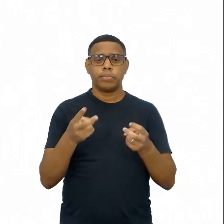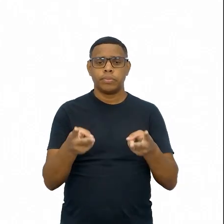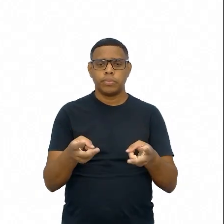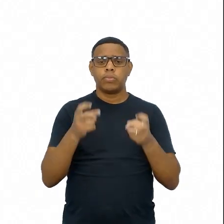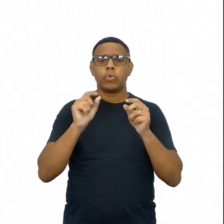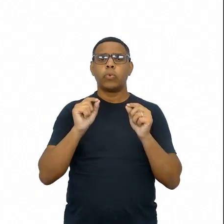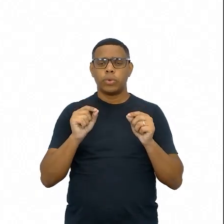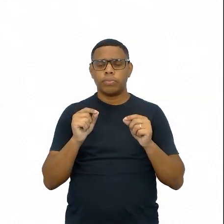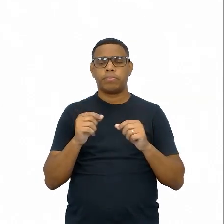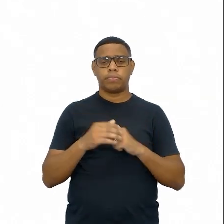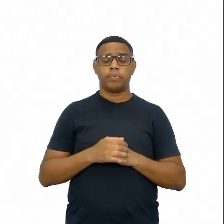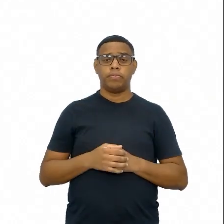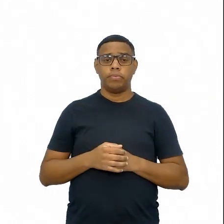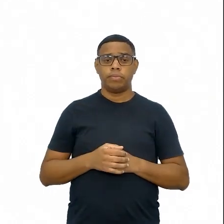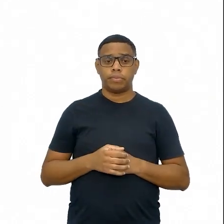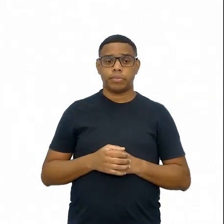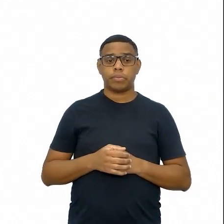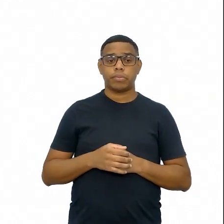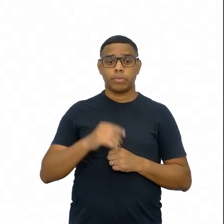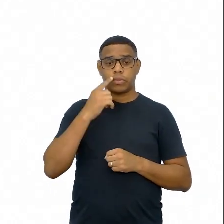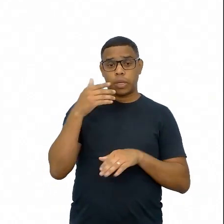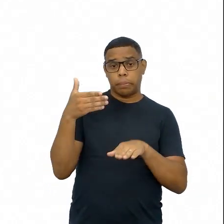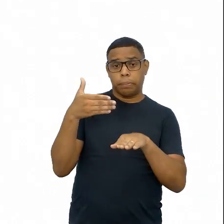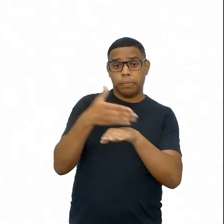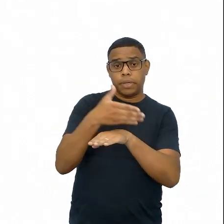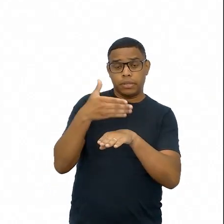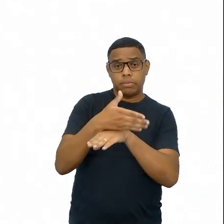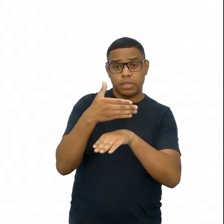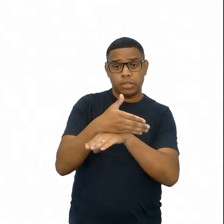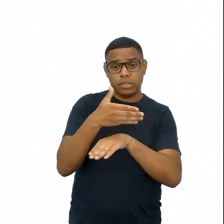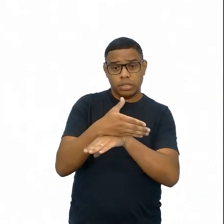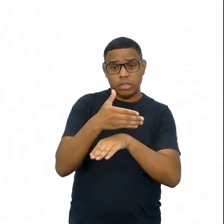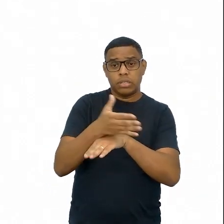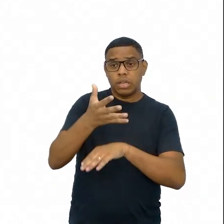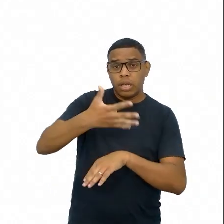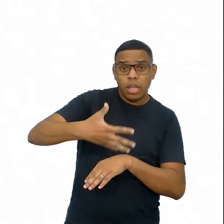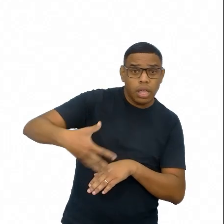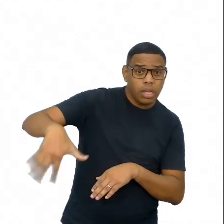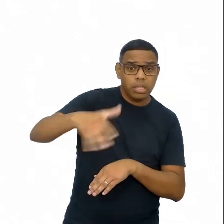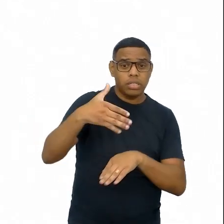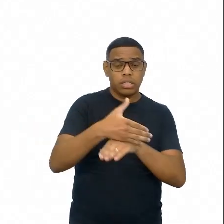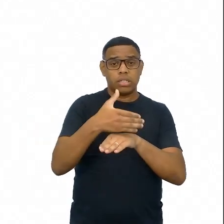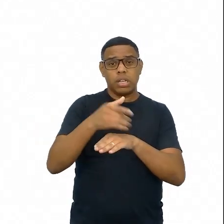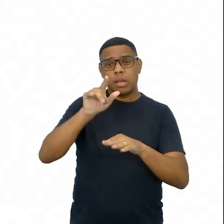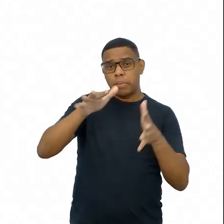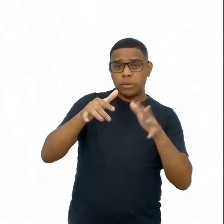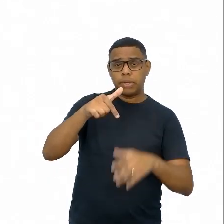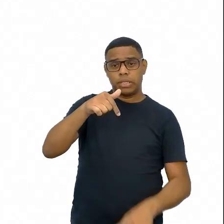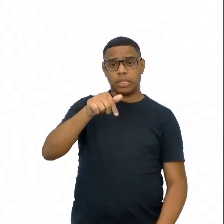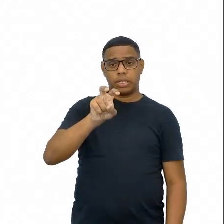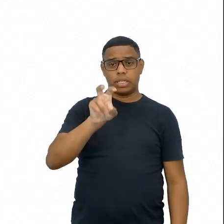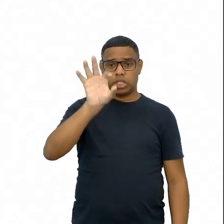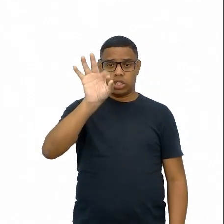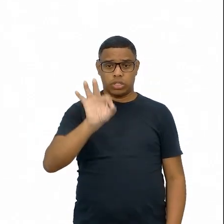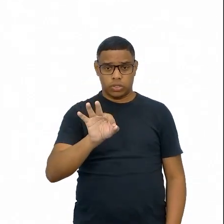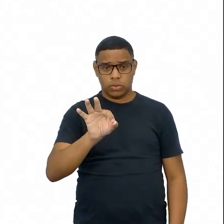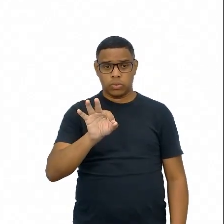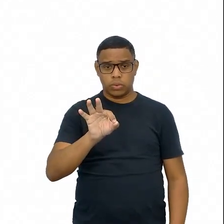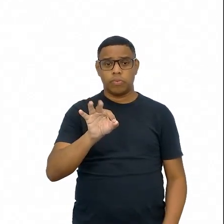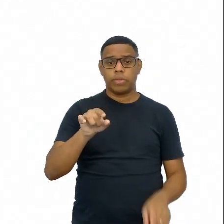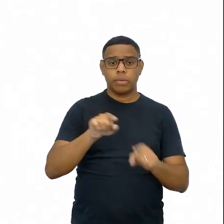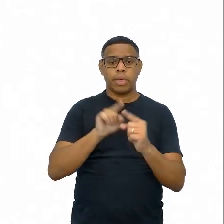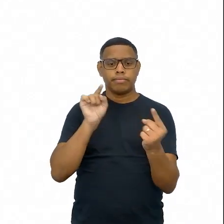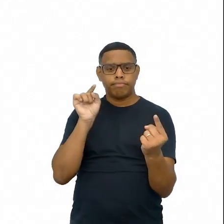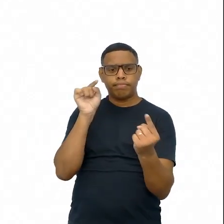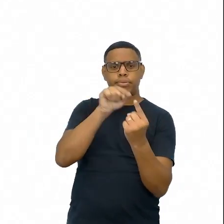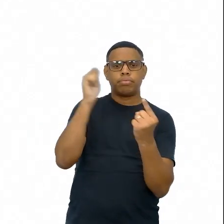percebemos aqui que a taxa de participação, né, a média da rede foi de 75% e o percentual de